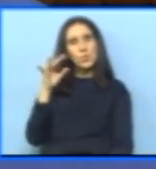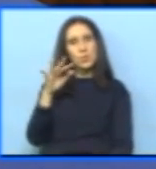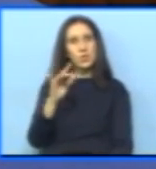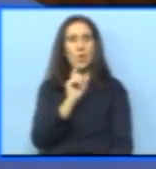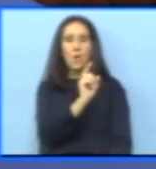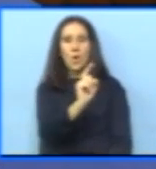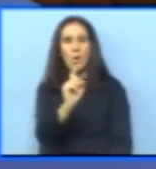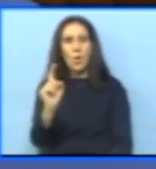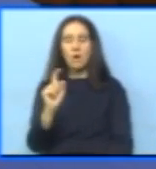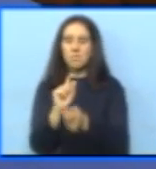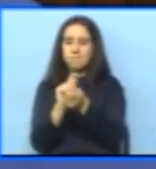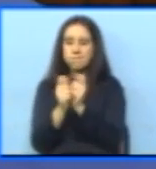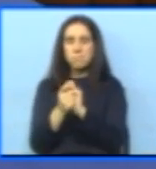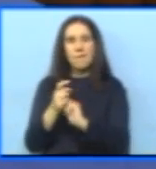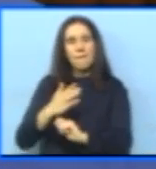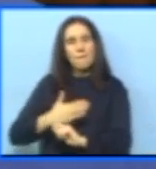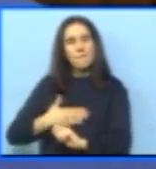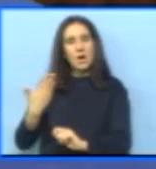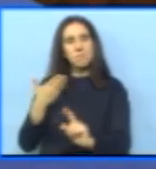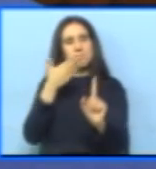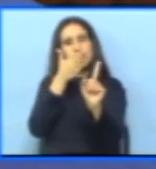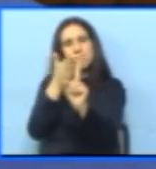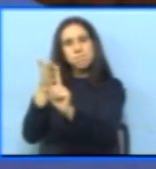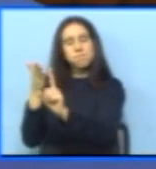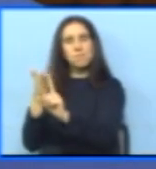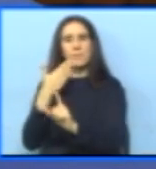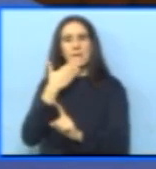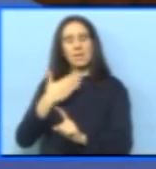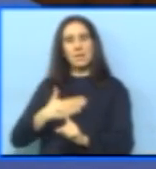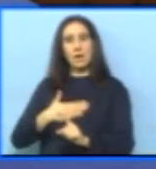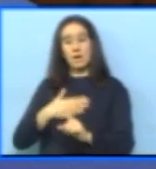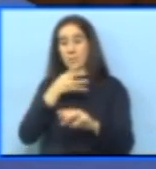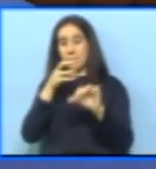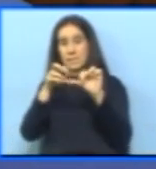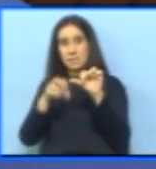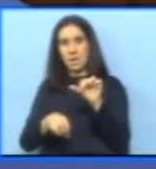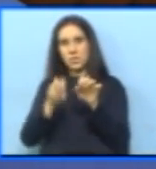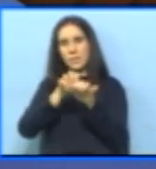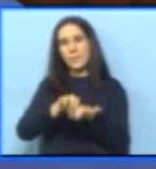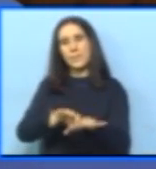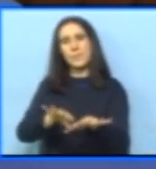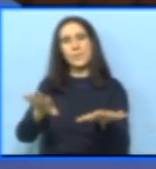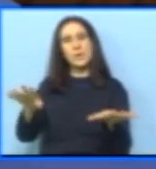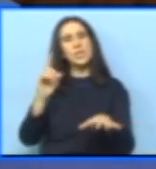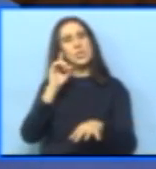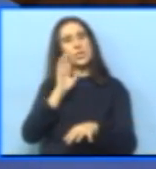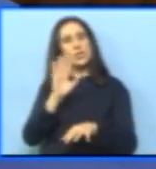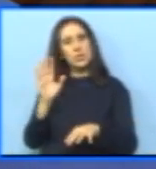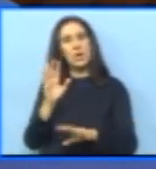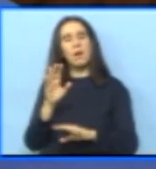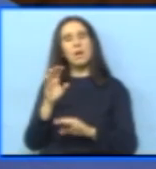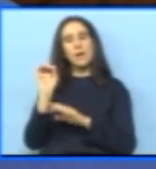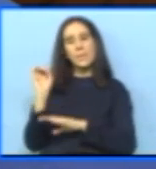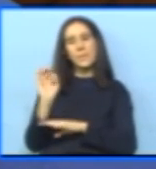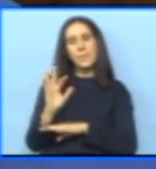tornar-vos focos que irradiam esta mensagem para, através dela, iluminar e ajudar os outros a